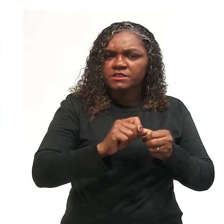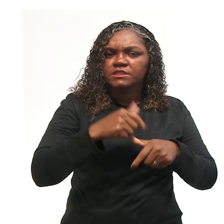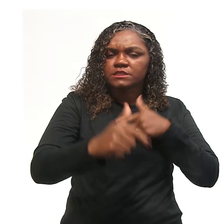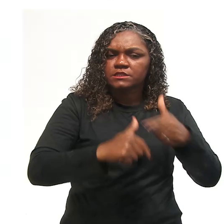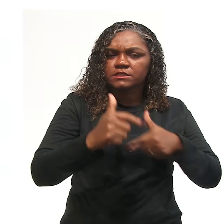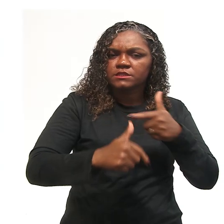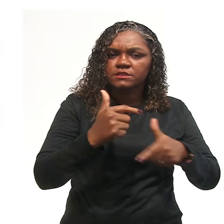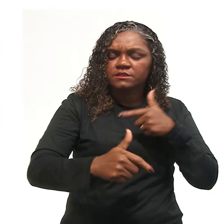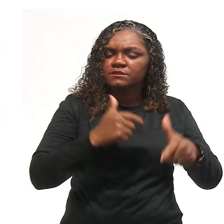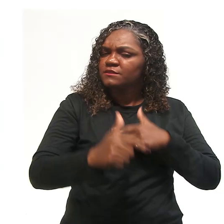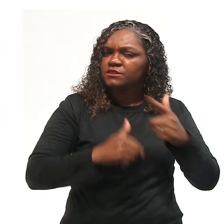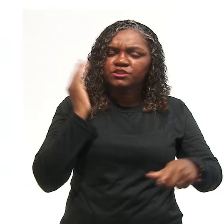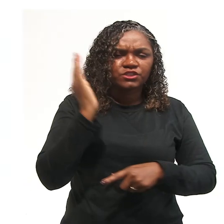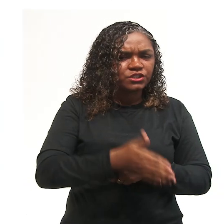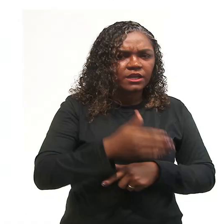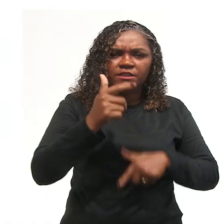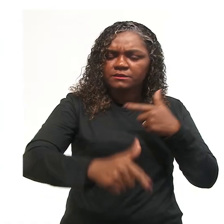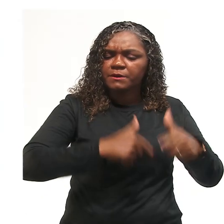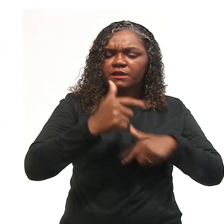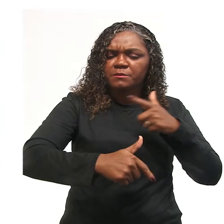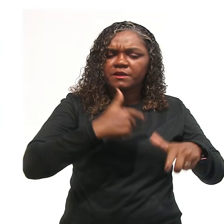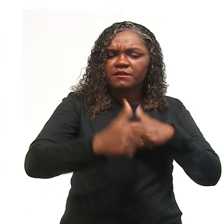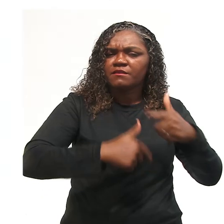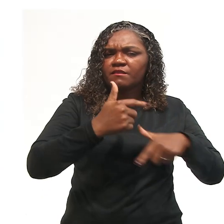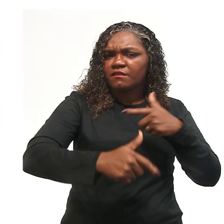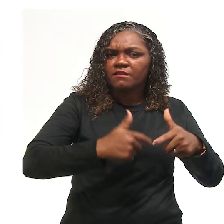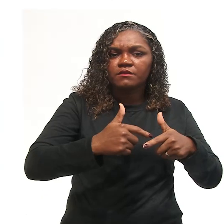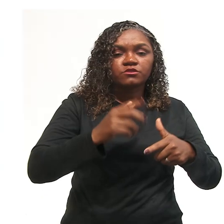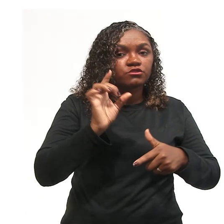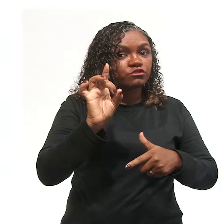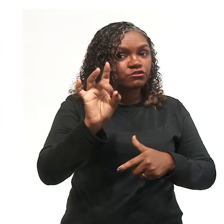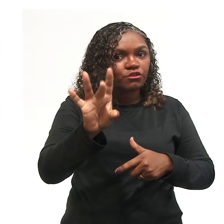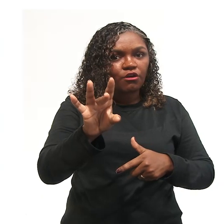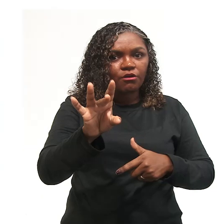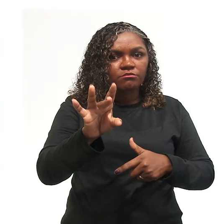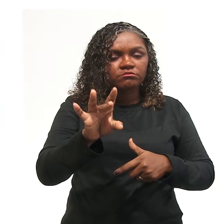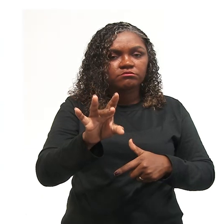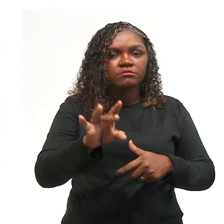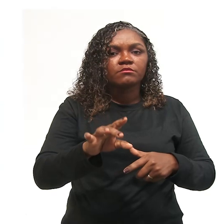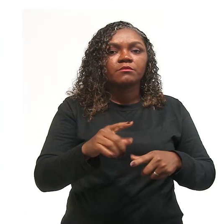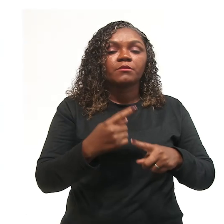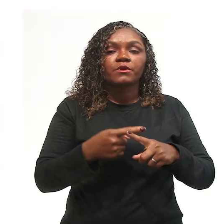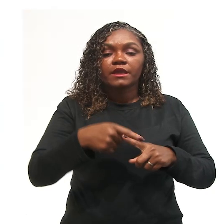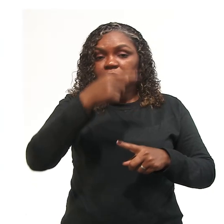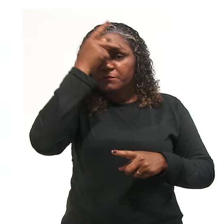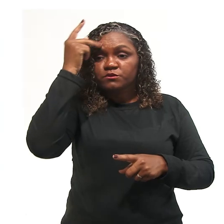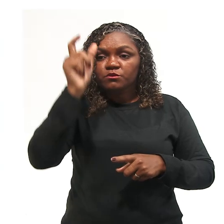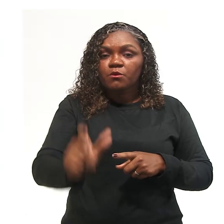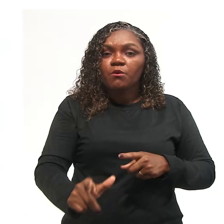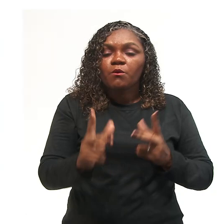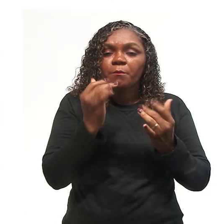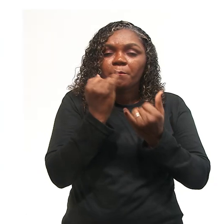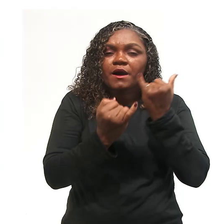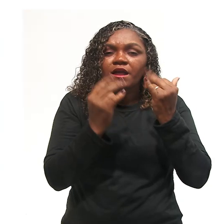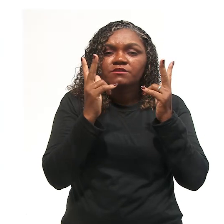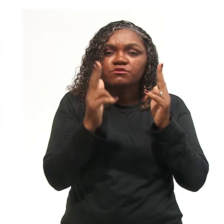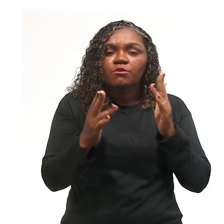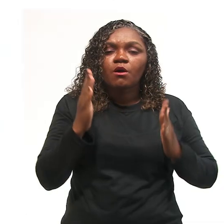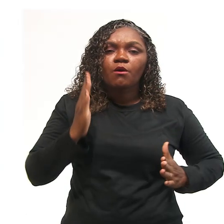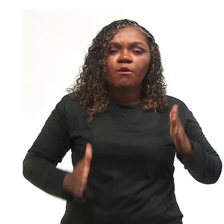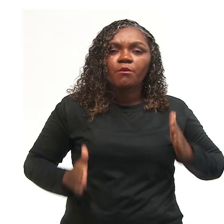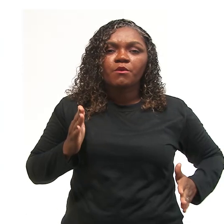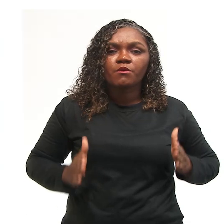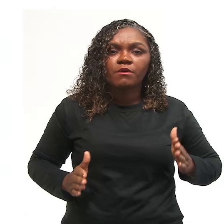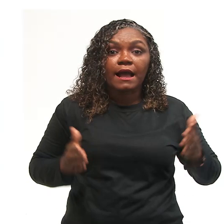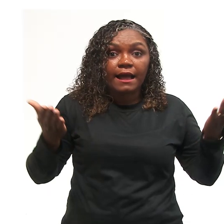Era produzir o ser humano como um ser de produção, quase que um robô, né? Mas,